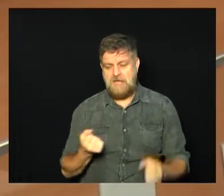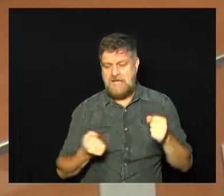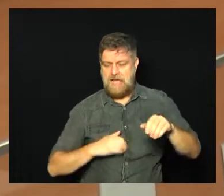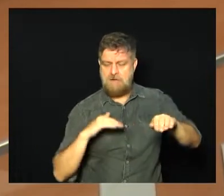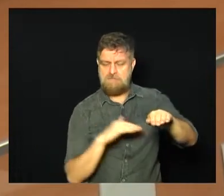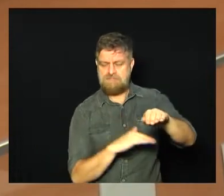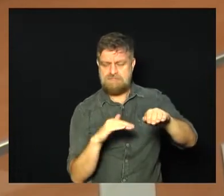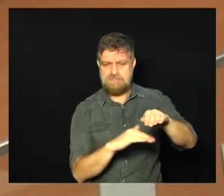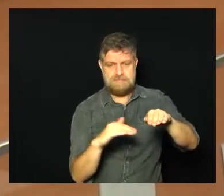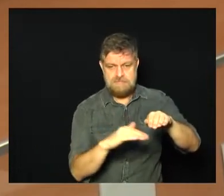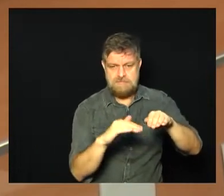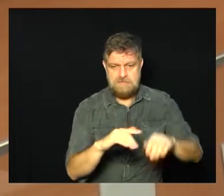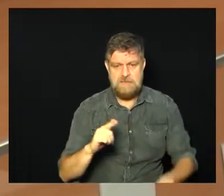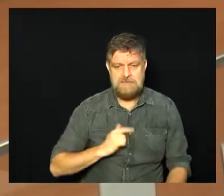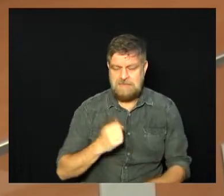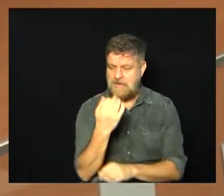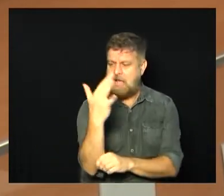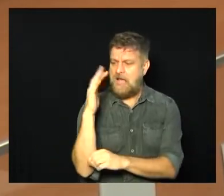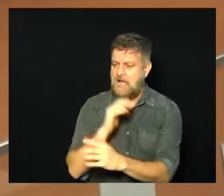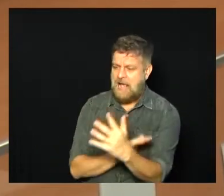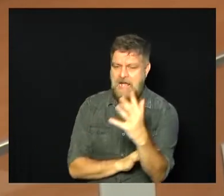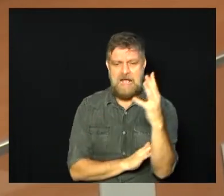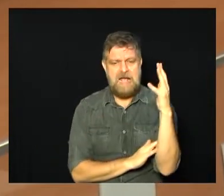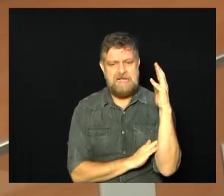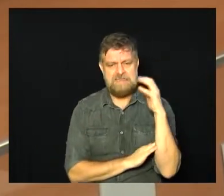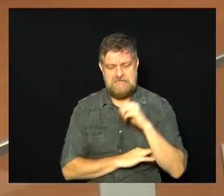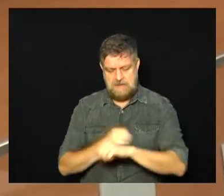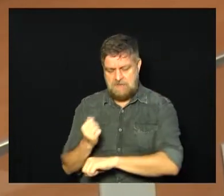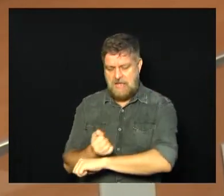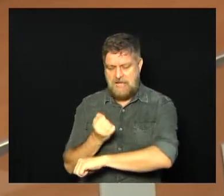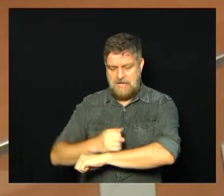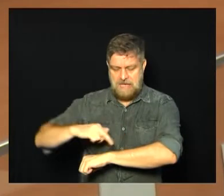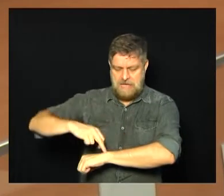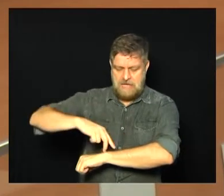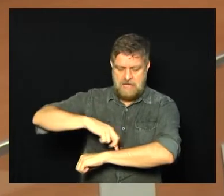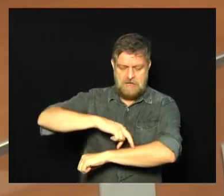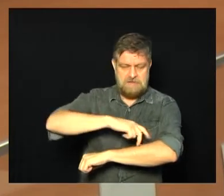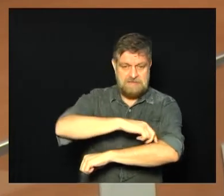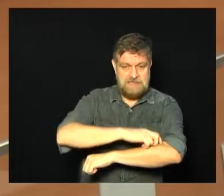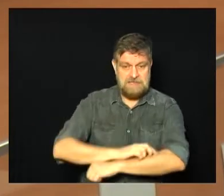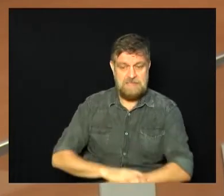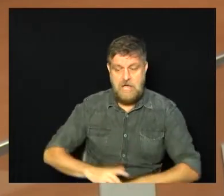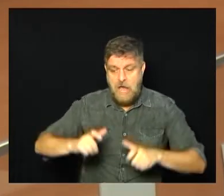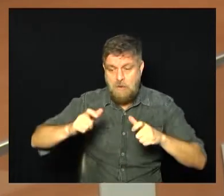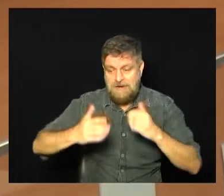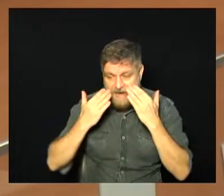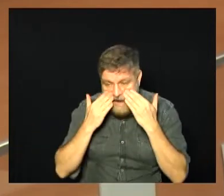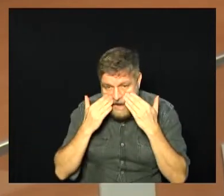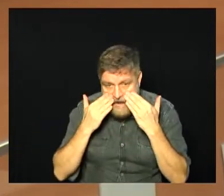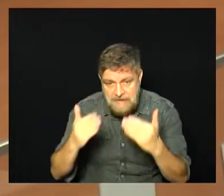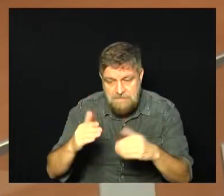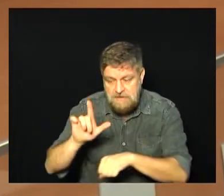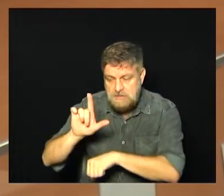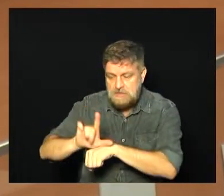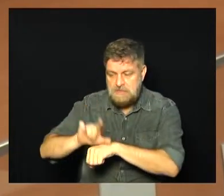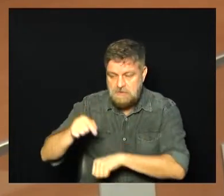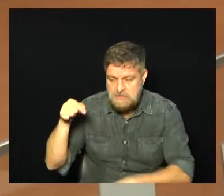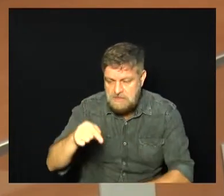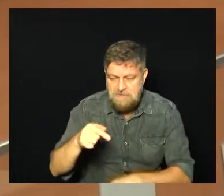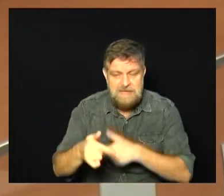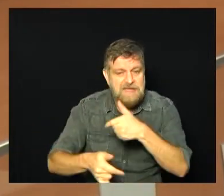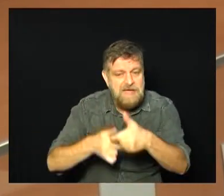estacionamentos, desde as suas árvores, desde as suas calçadas, e o Parklet vai fomentar isso, gerar